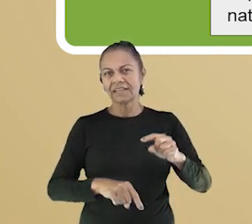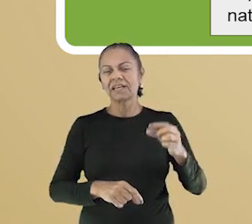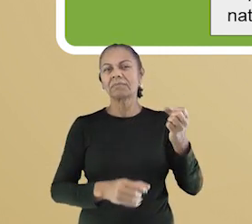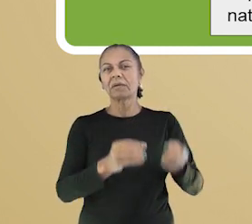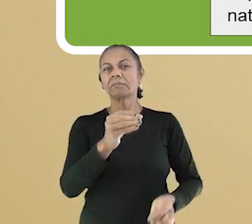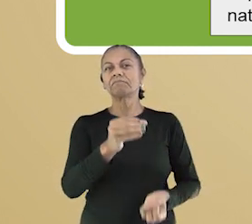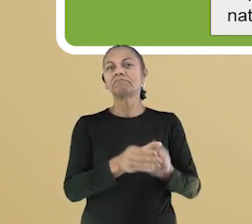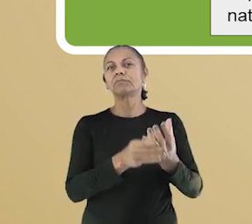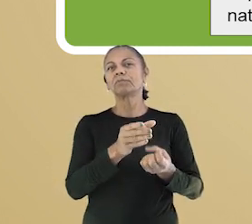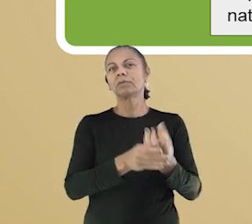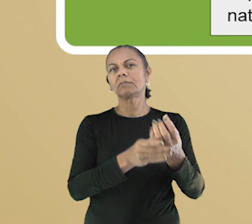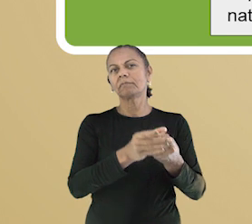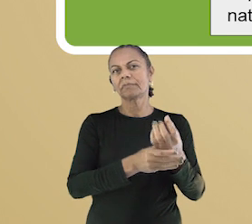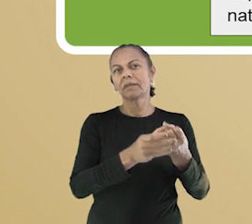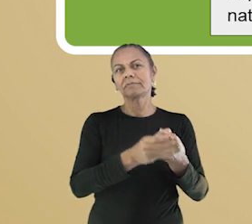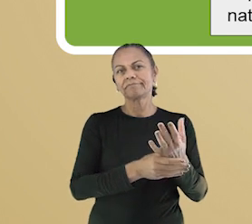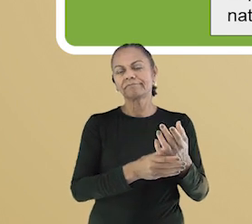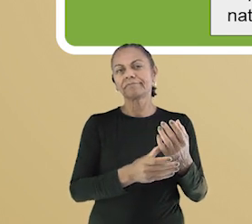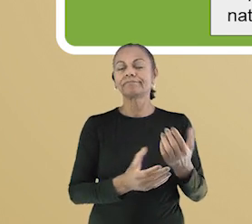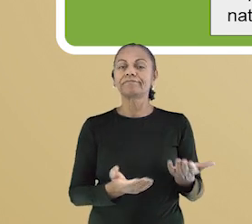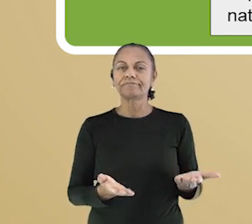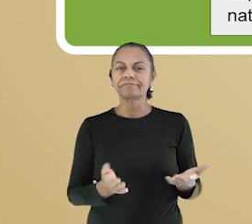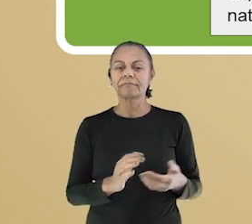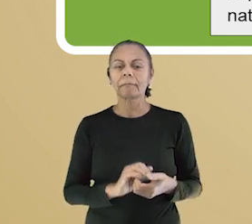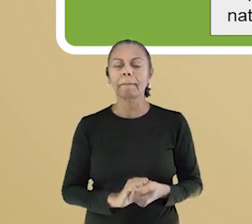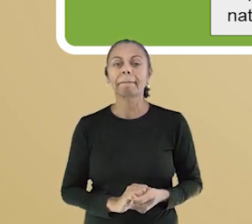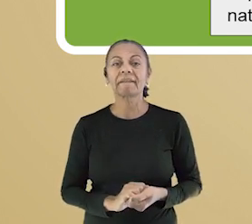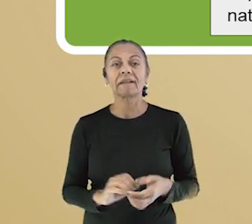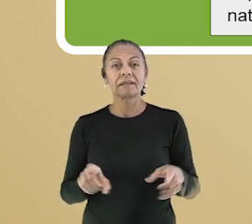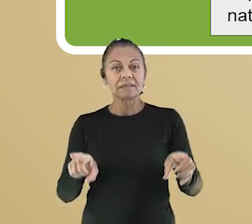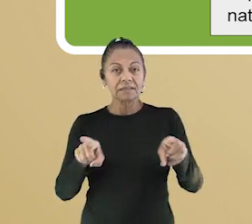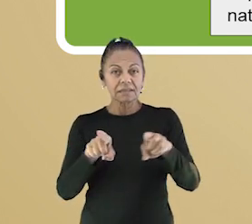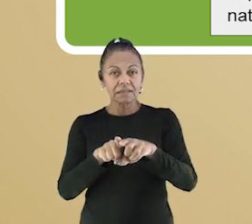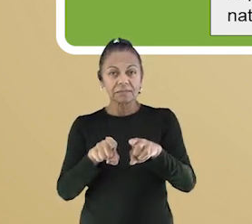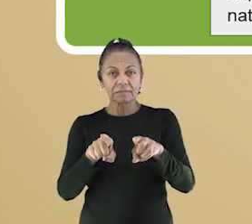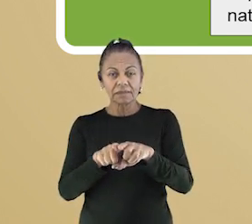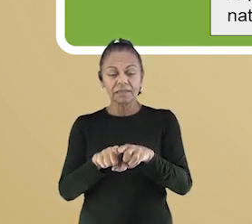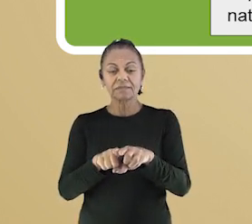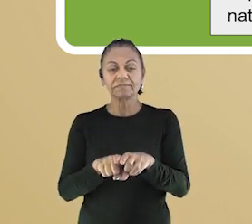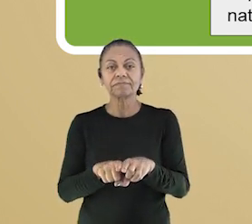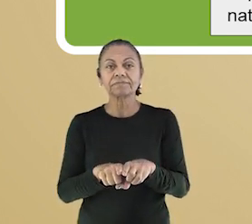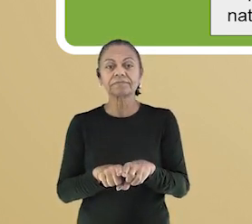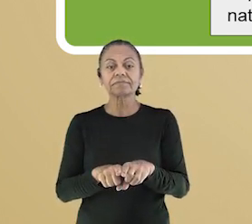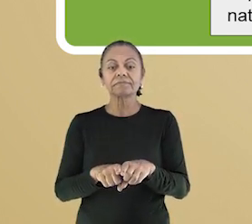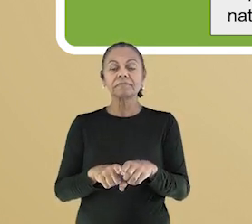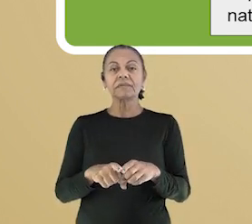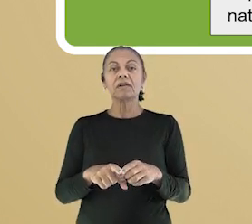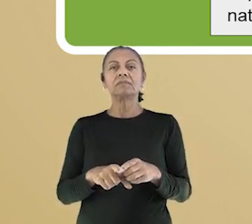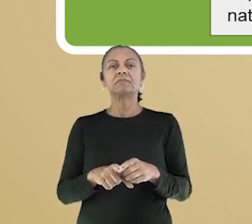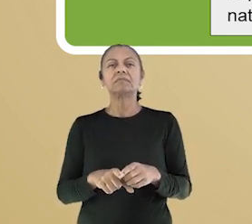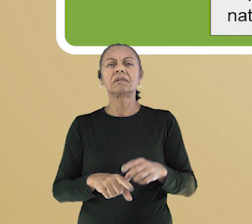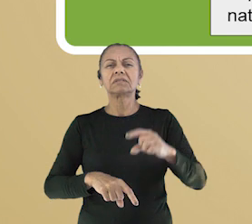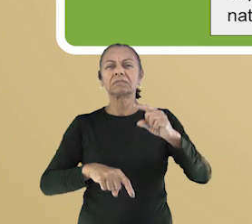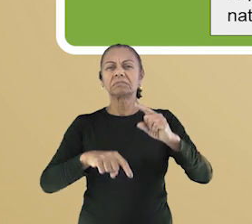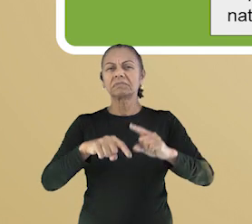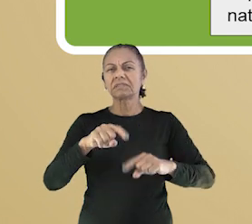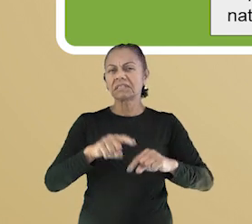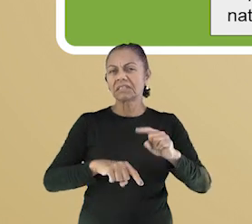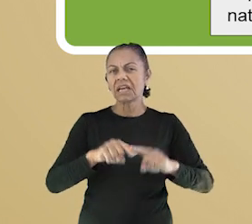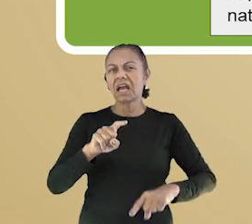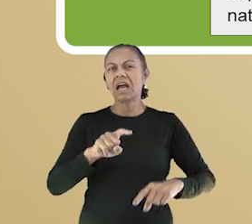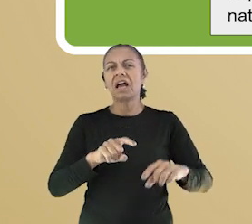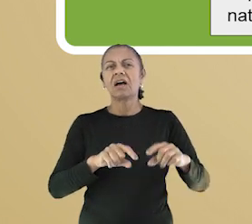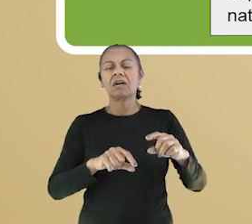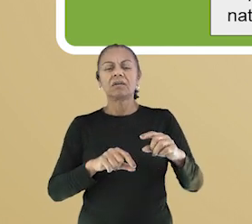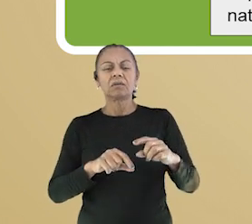elas produzirem aquilo que era de sua finalidade. Além disso, quando não ocorria desse jeito, os recursos naturais